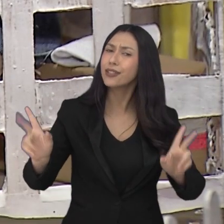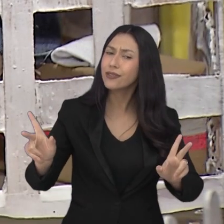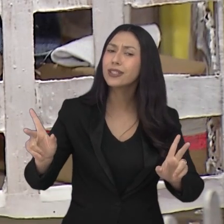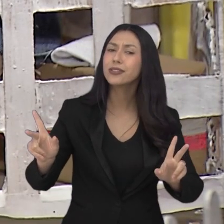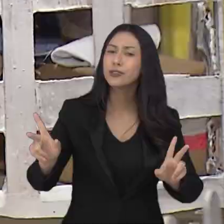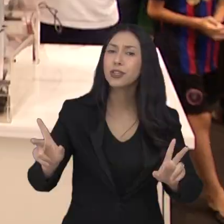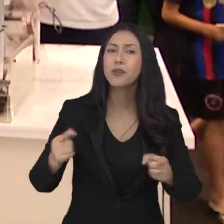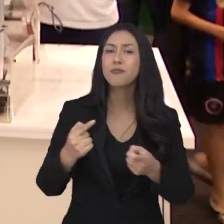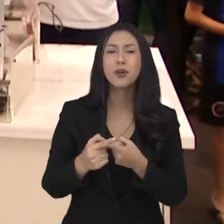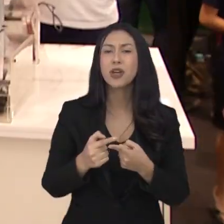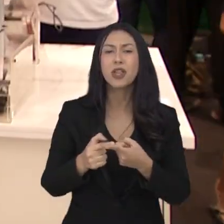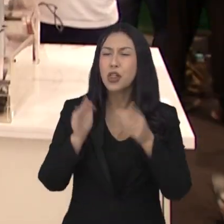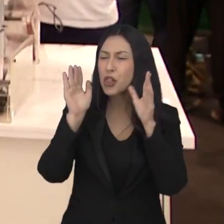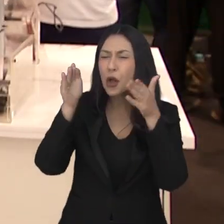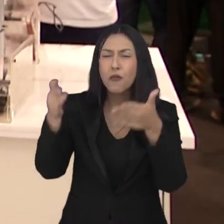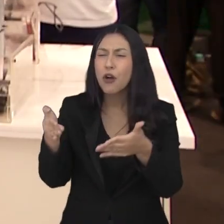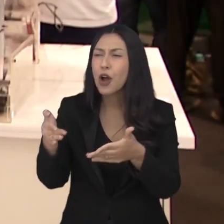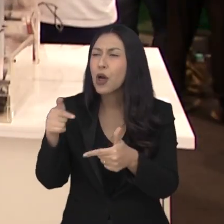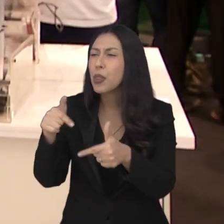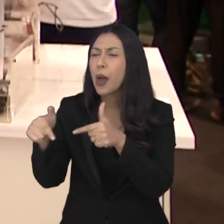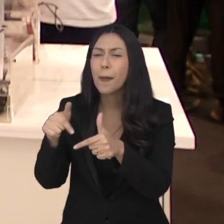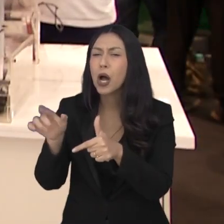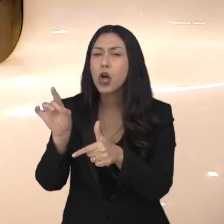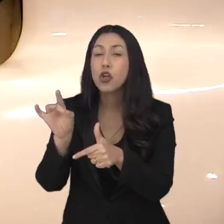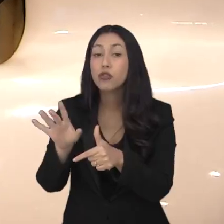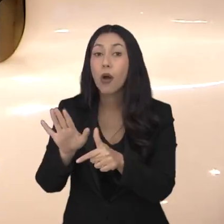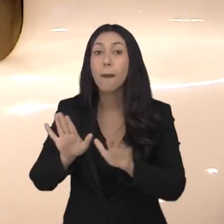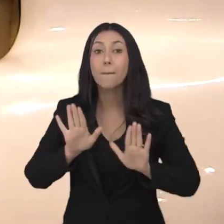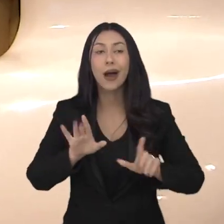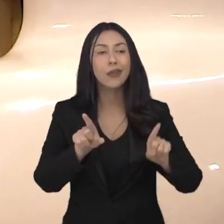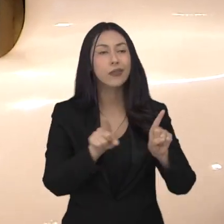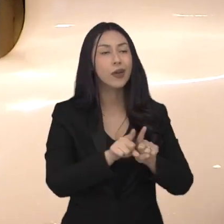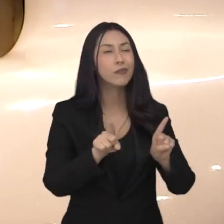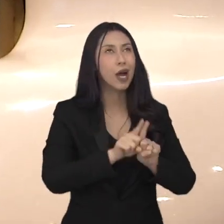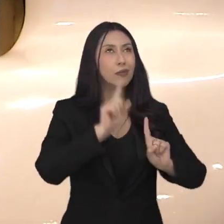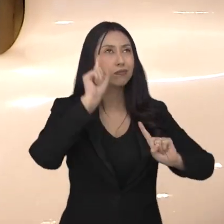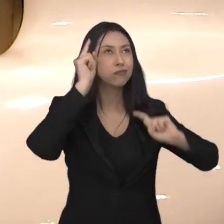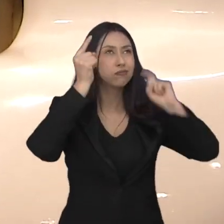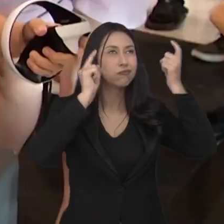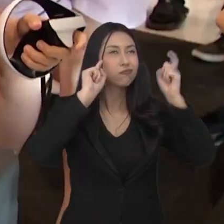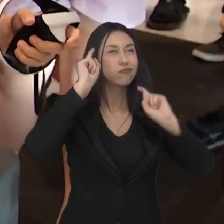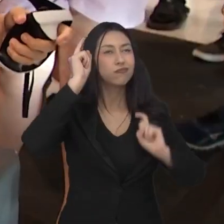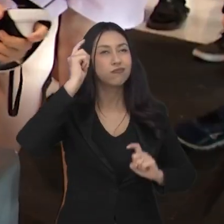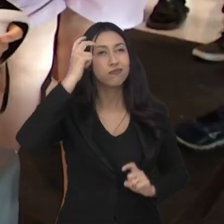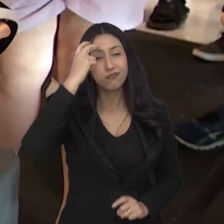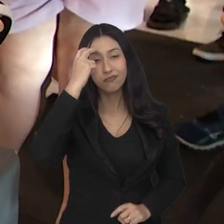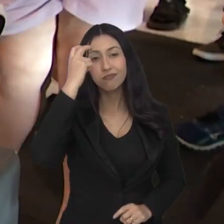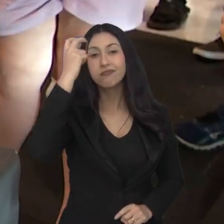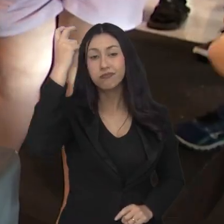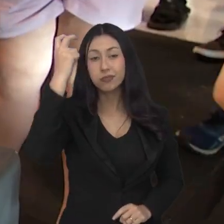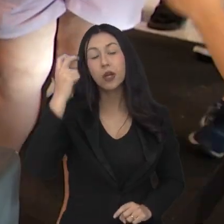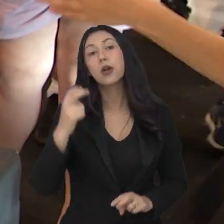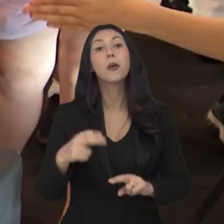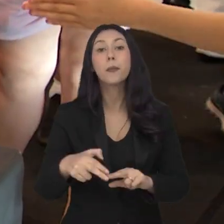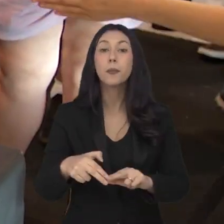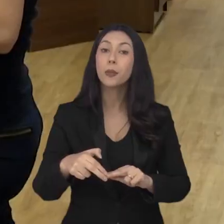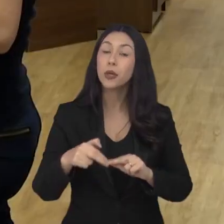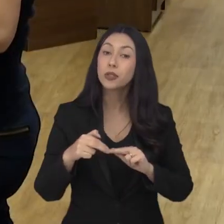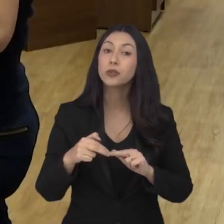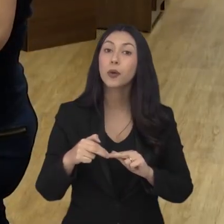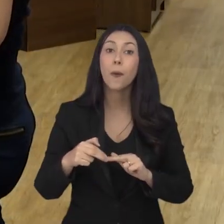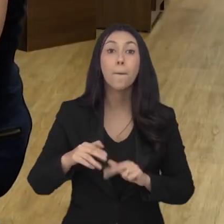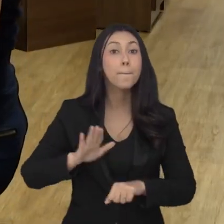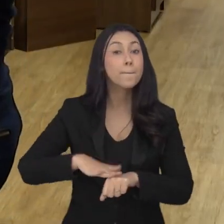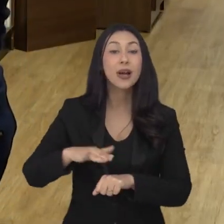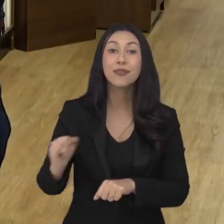da tradicional, foca não apenas no serviço, mas na propriedade intelectual. Nesse nicho, a matéria-prima, como o próprio